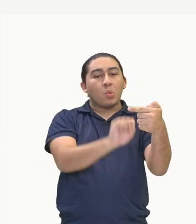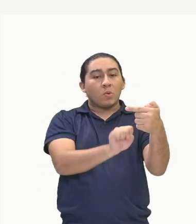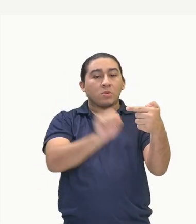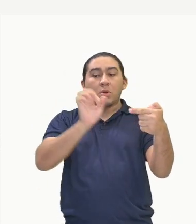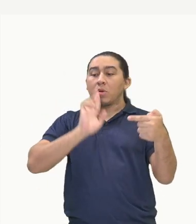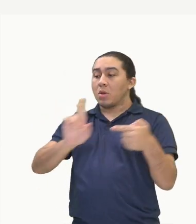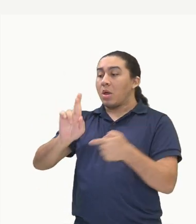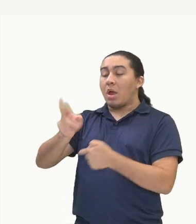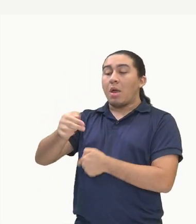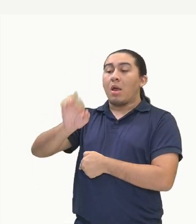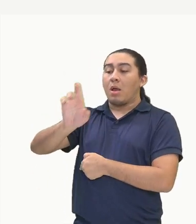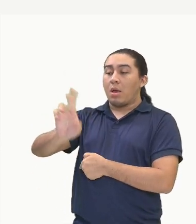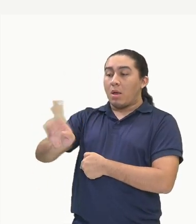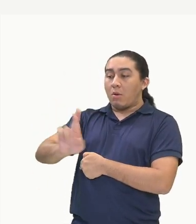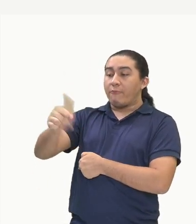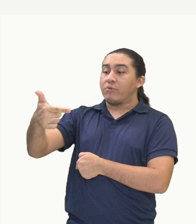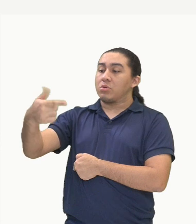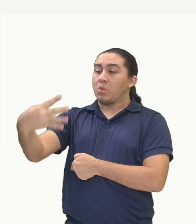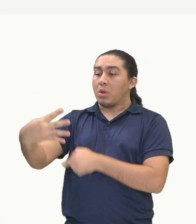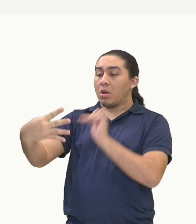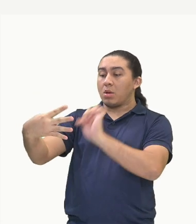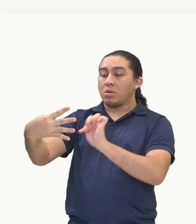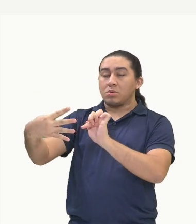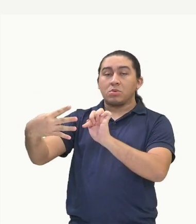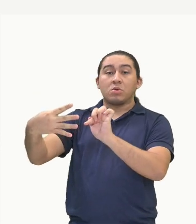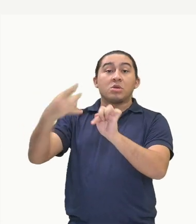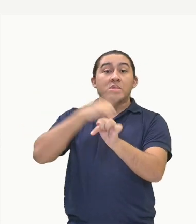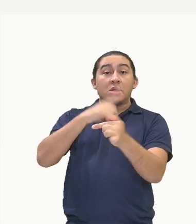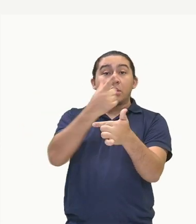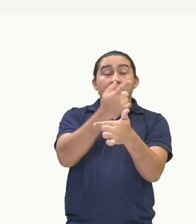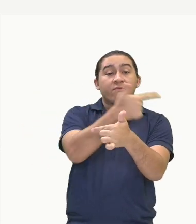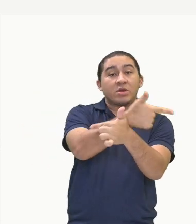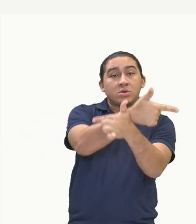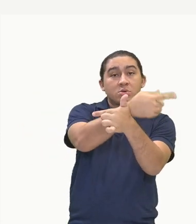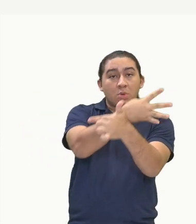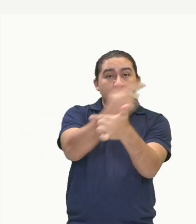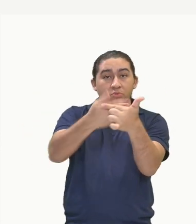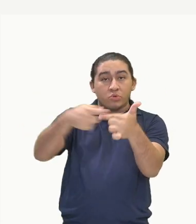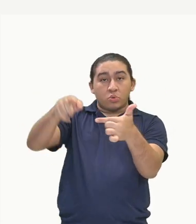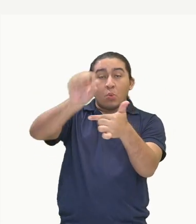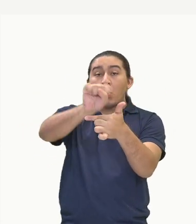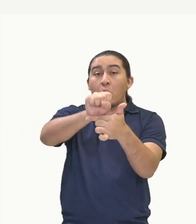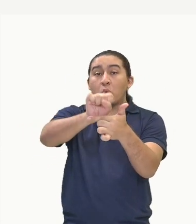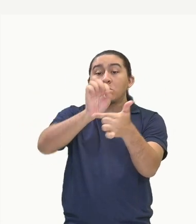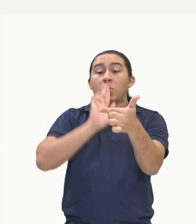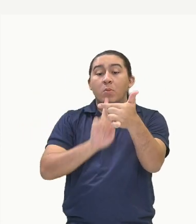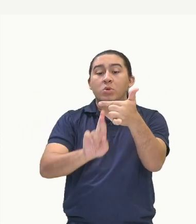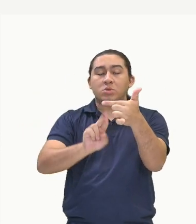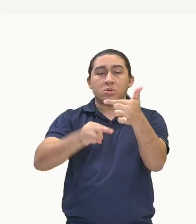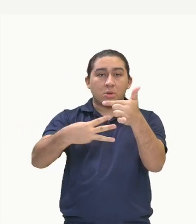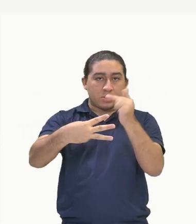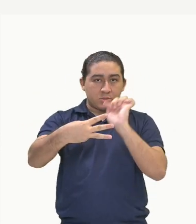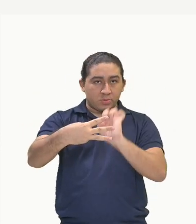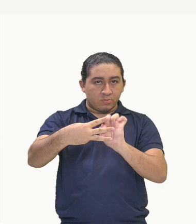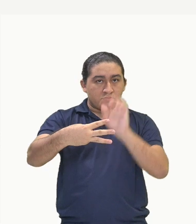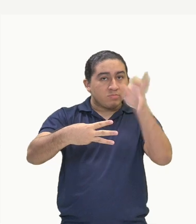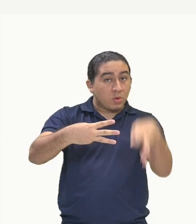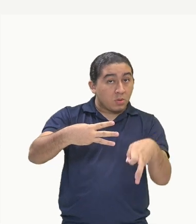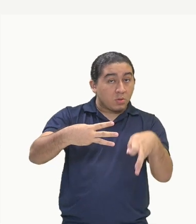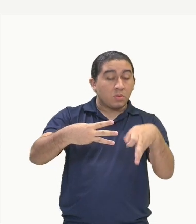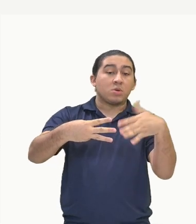Já sei, professora. 24 dividido por 8 é quanto? 24 dividido por 8 é 3.